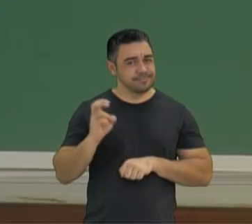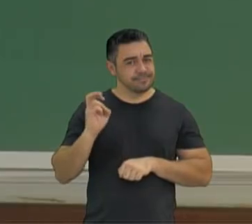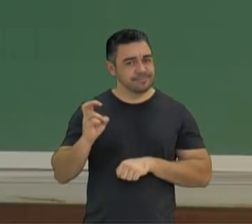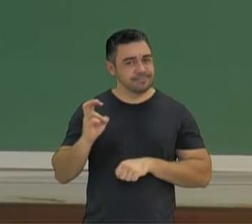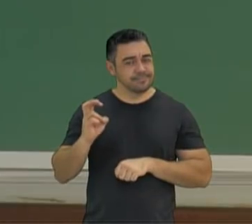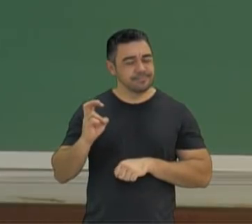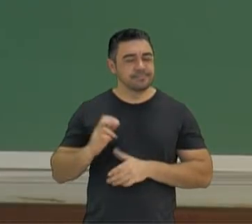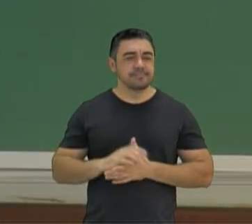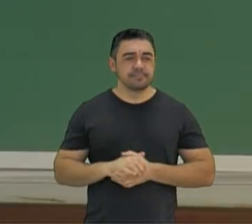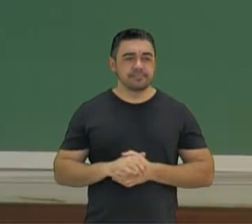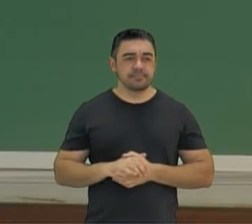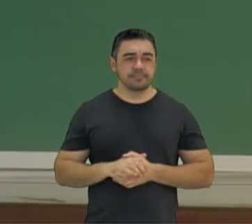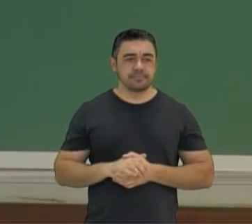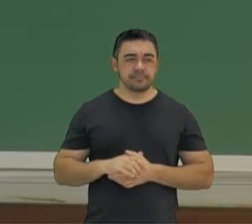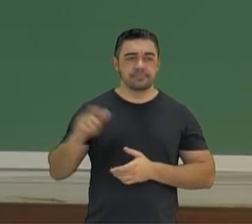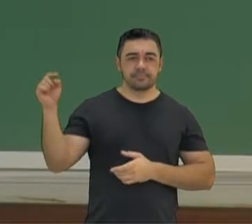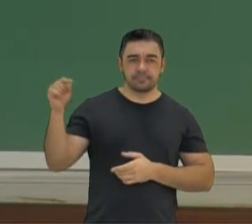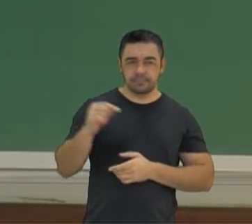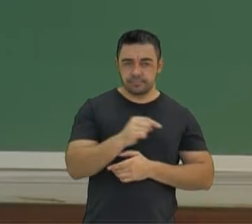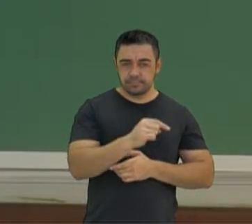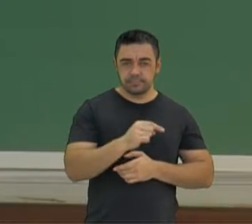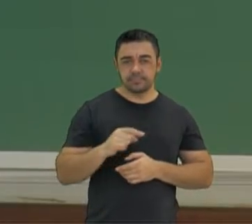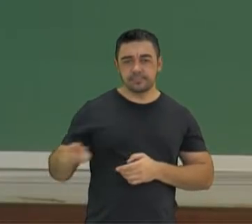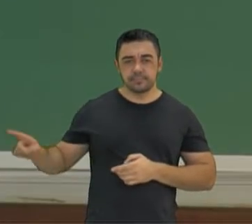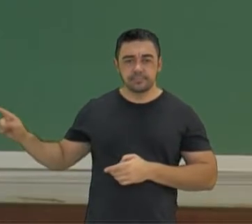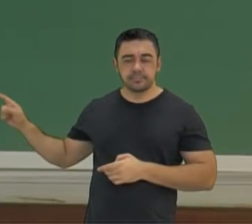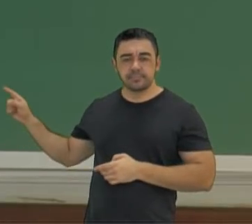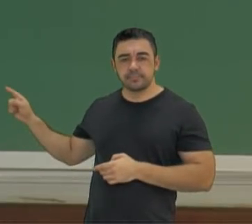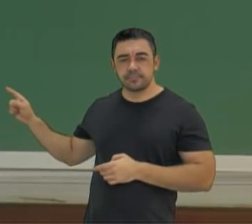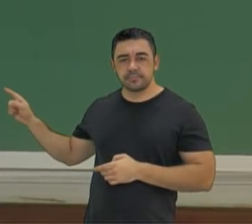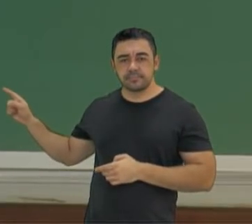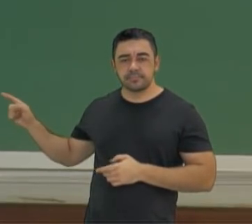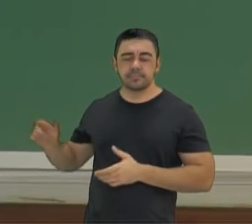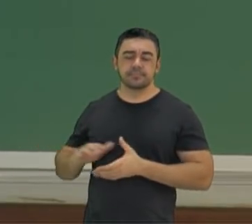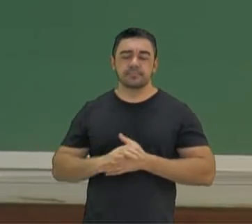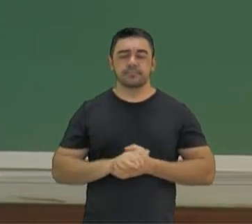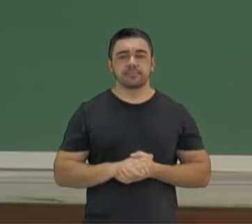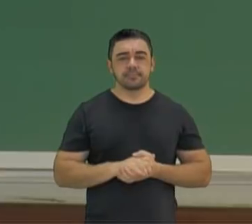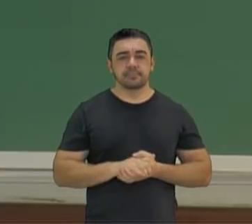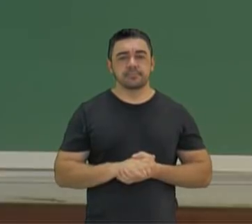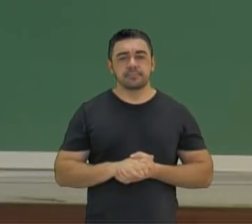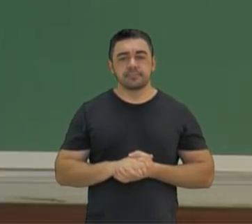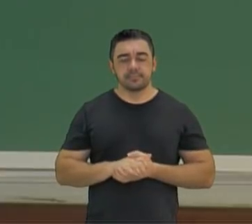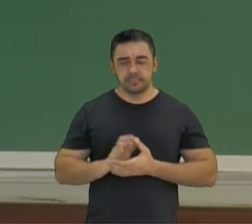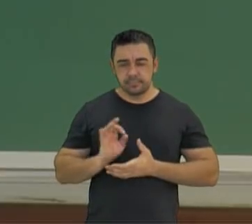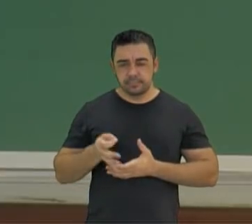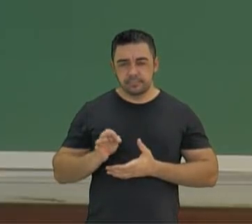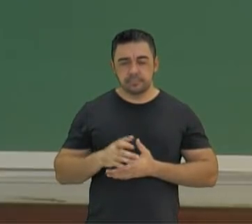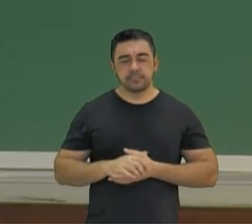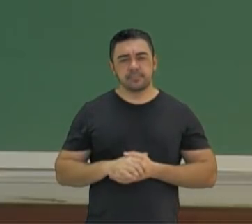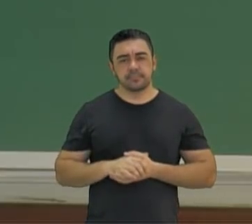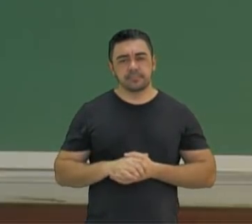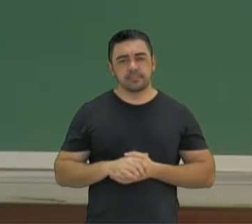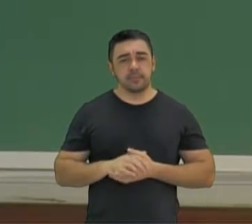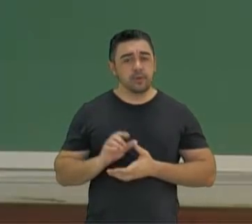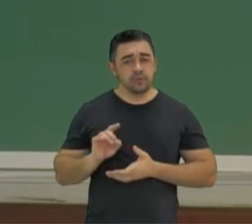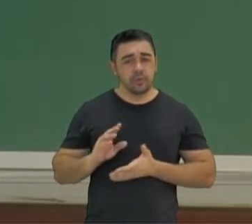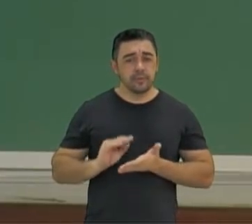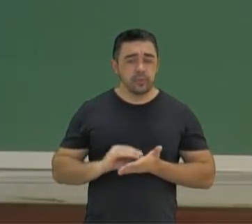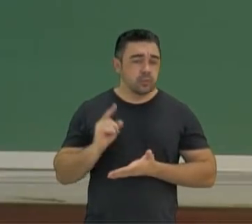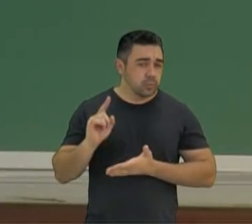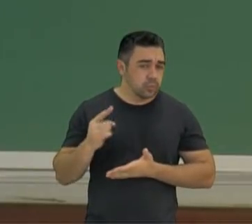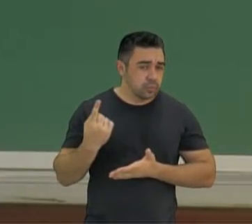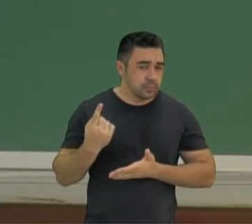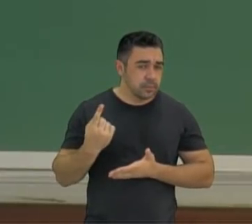5 lados na base. Então, aqui eu tenho uma pirâmide pentagonal, certo? Só sobrou ali hexagonal,